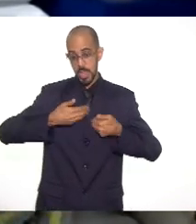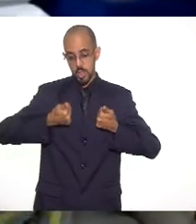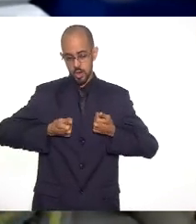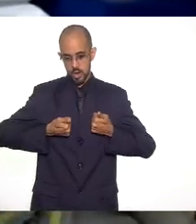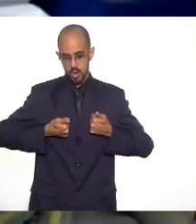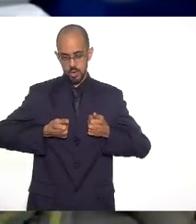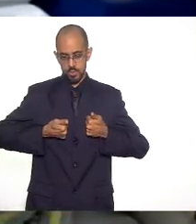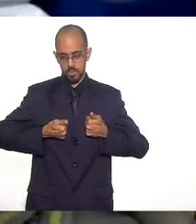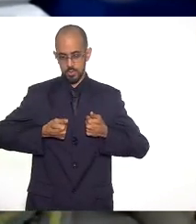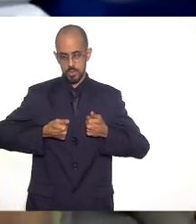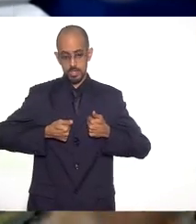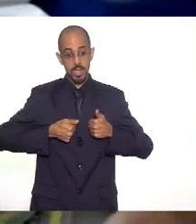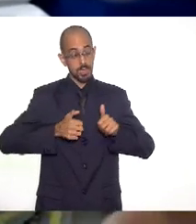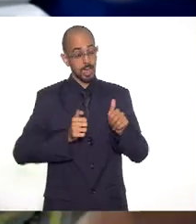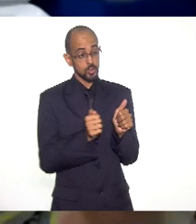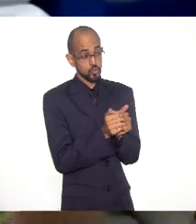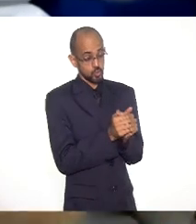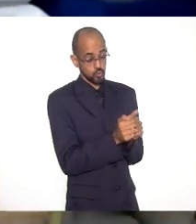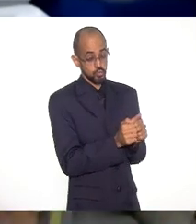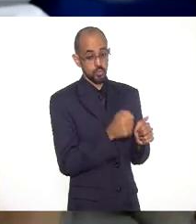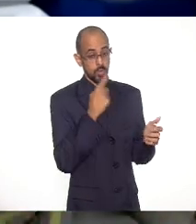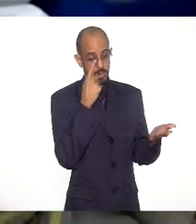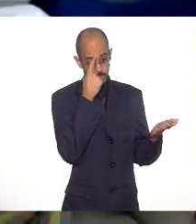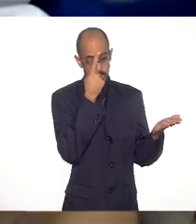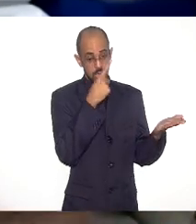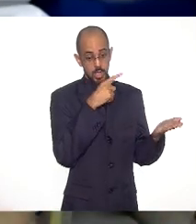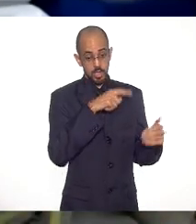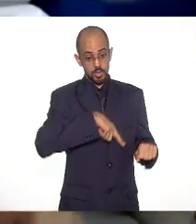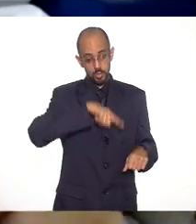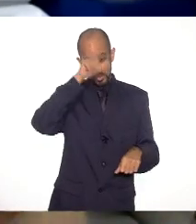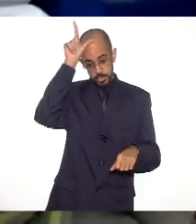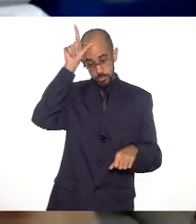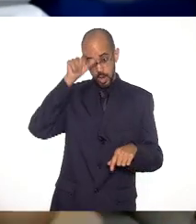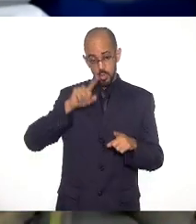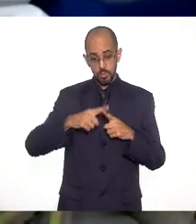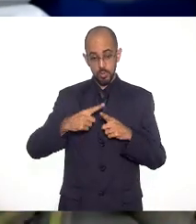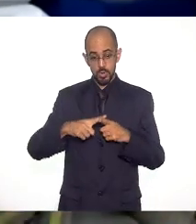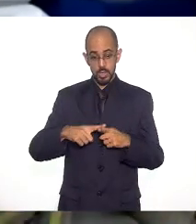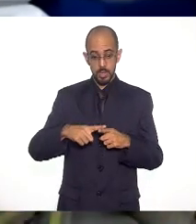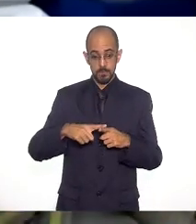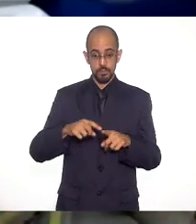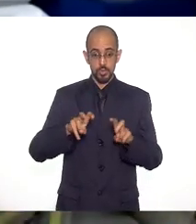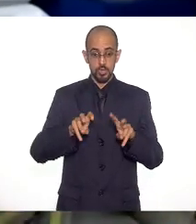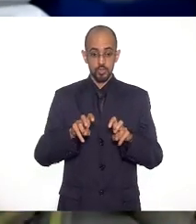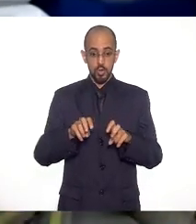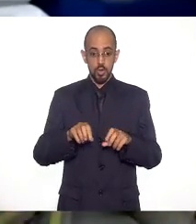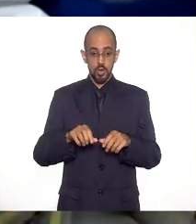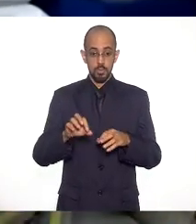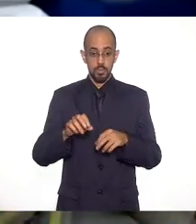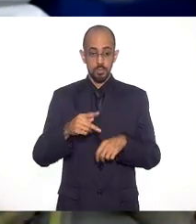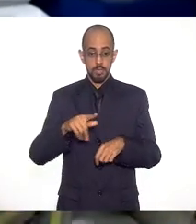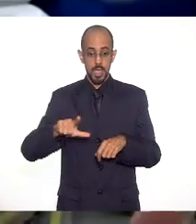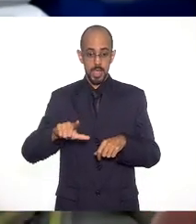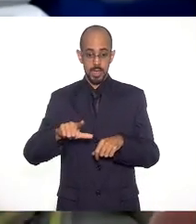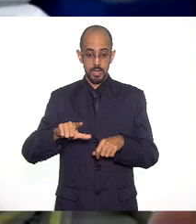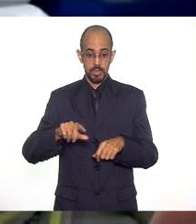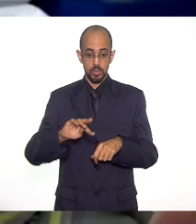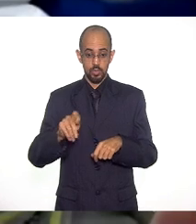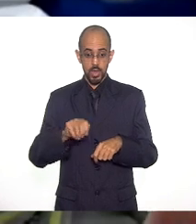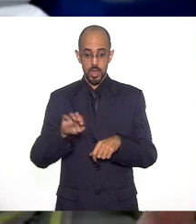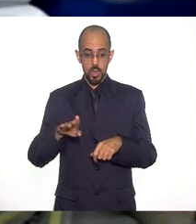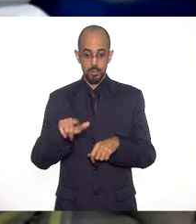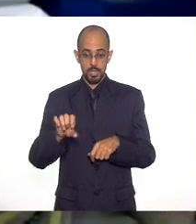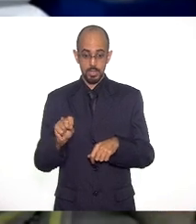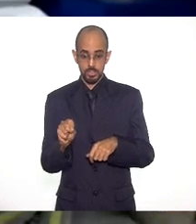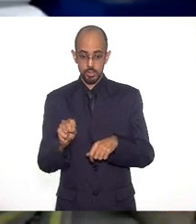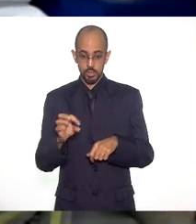essa ideia do Luiz Paulo, não exclui, que, na verdade, em relação ao projeto do Elbert Rezende, a CCJ já deu parecer sobre